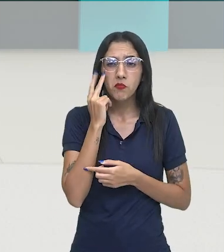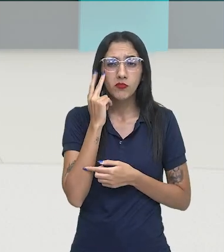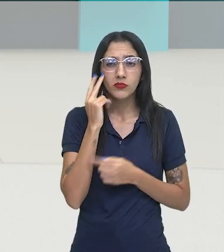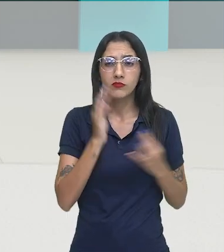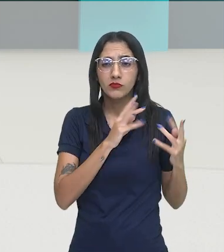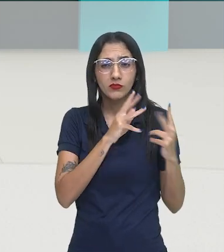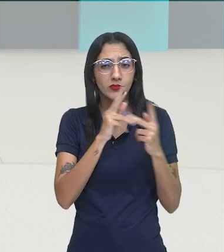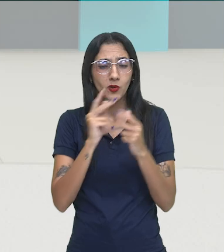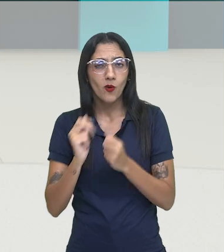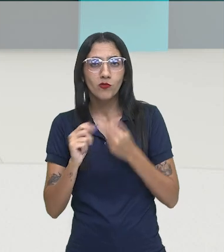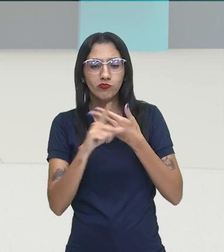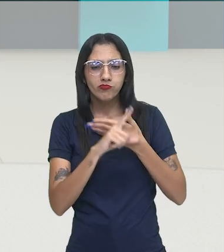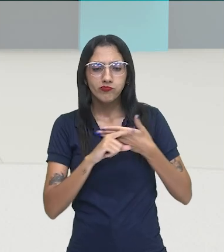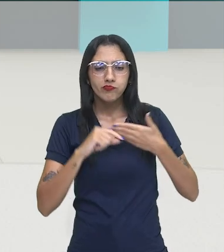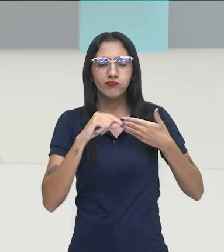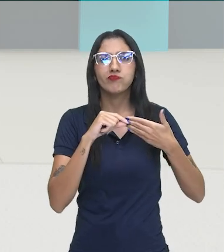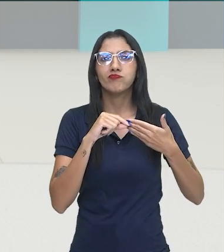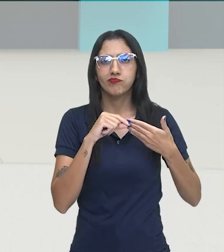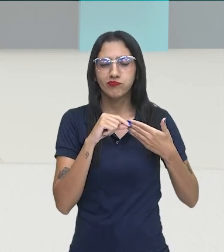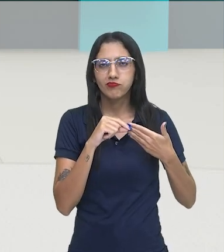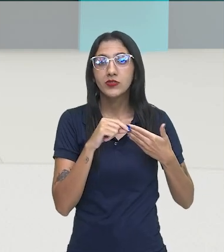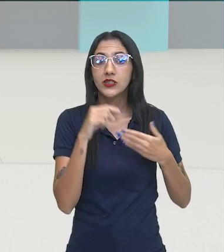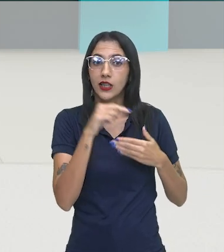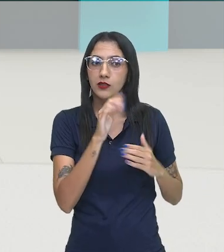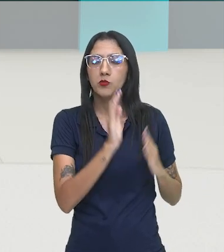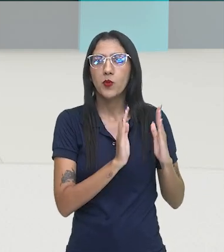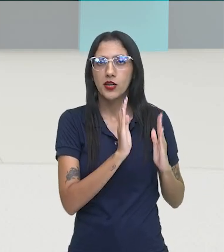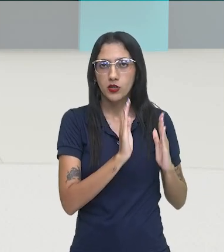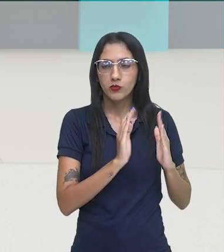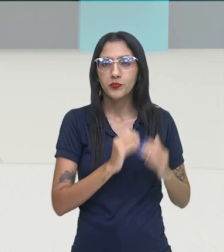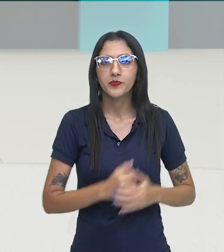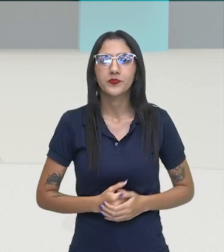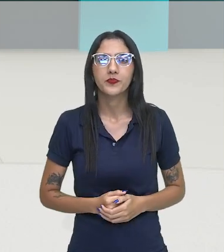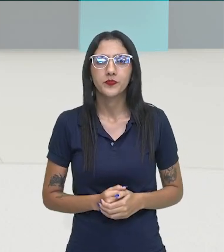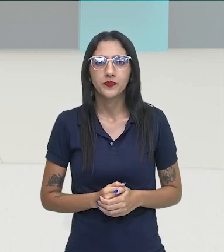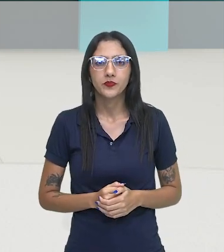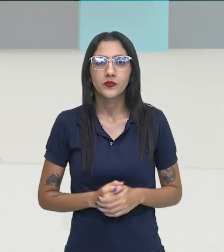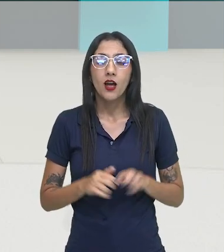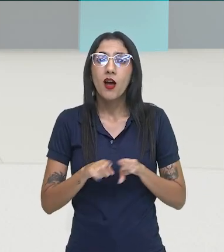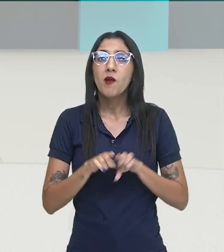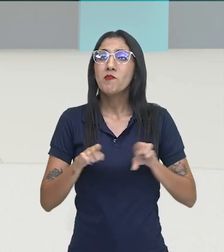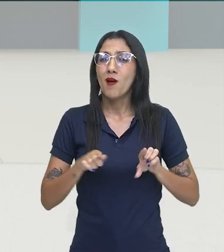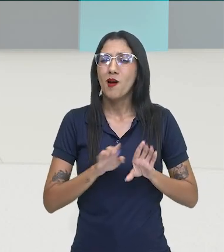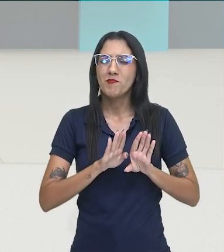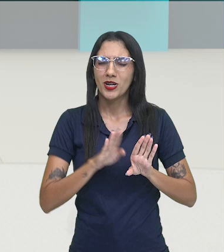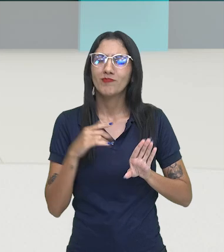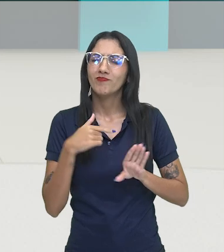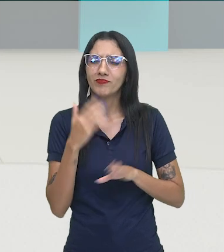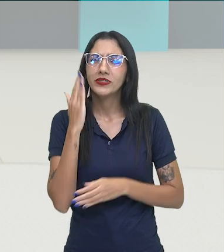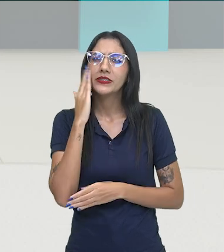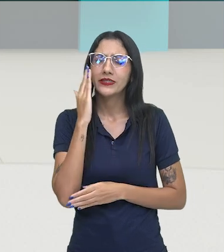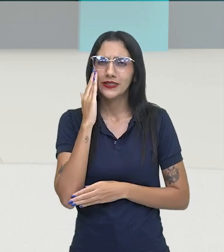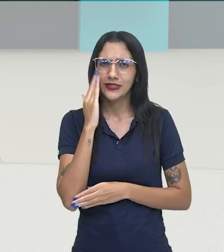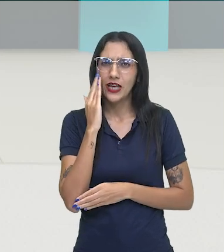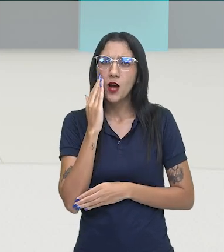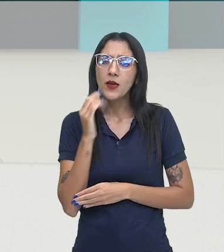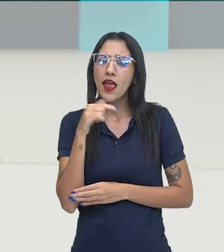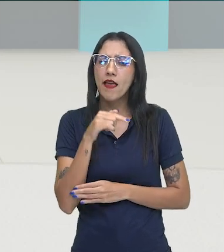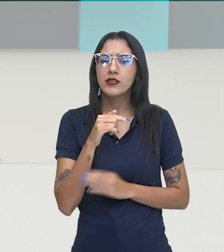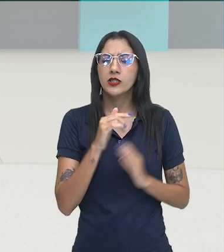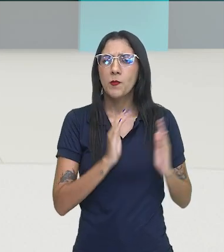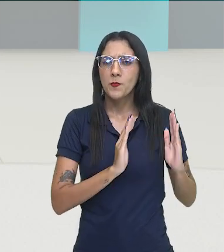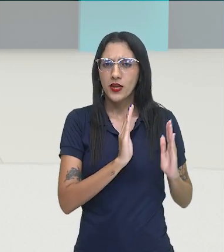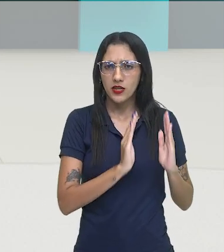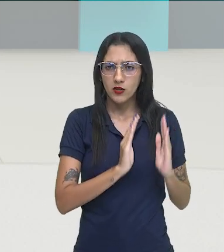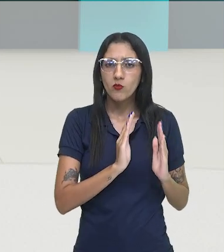todos os autores, a todos os escritores da época. Mas, é claro que, além do estilo de